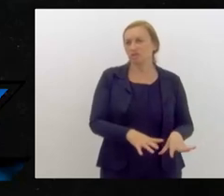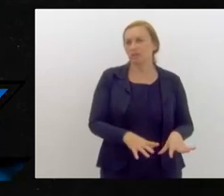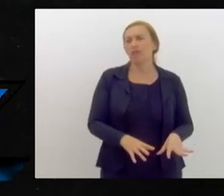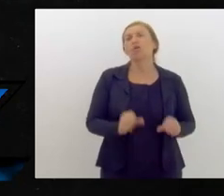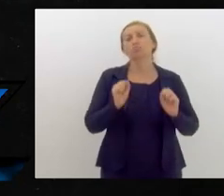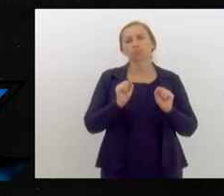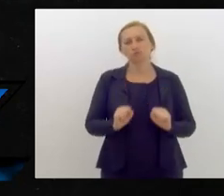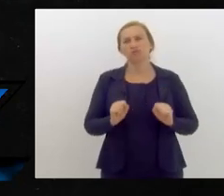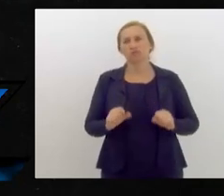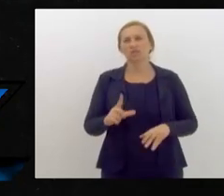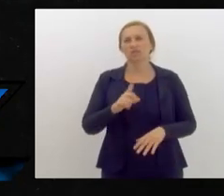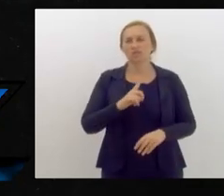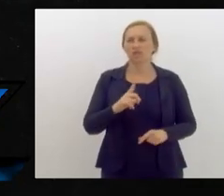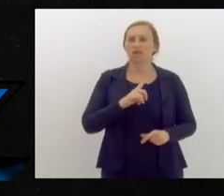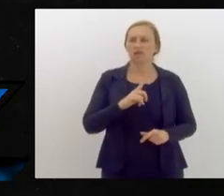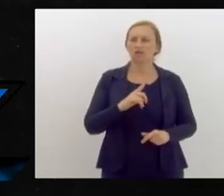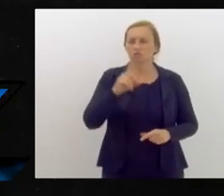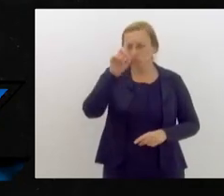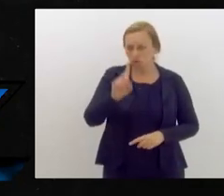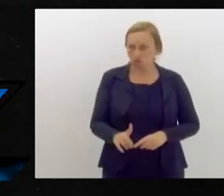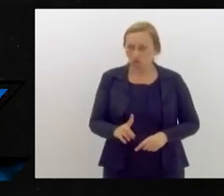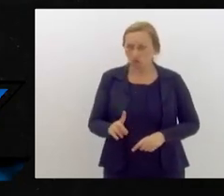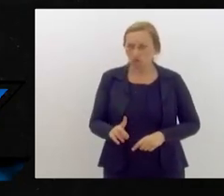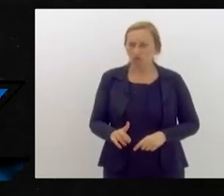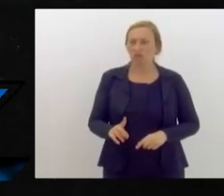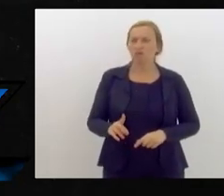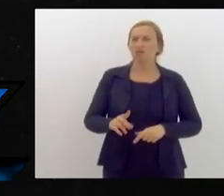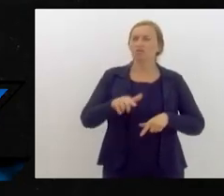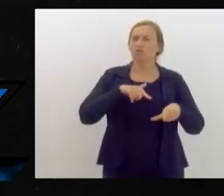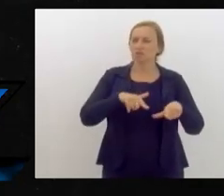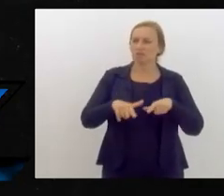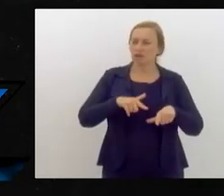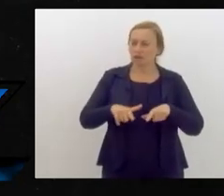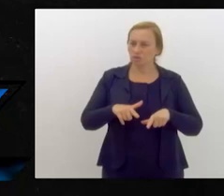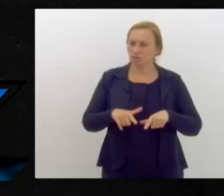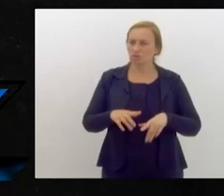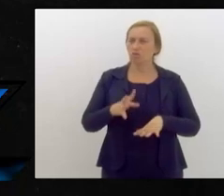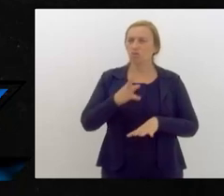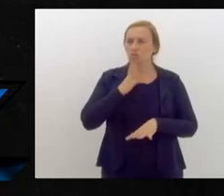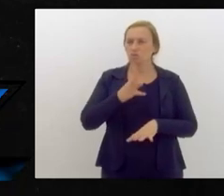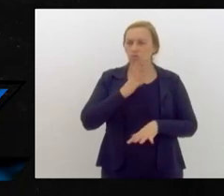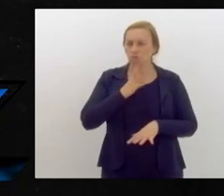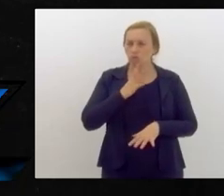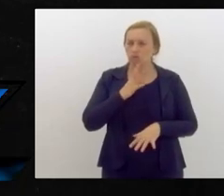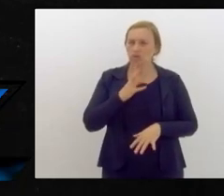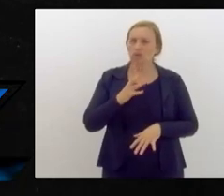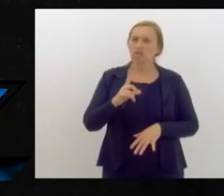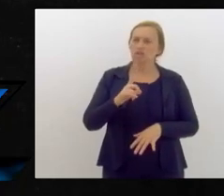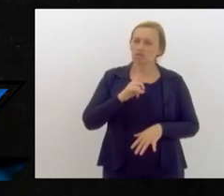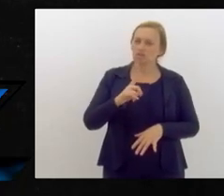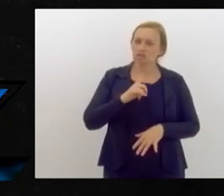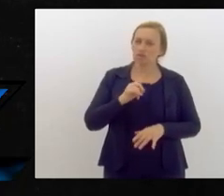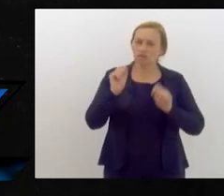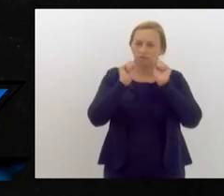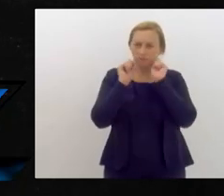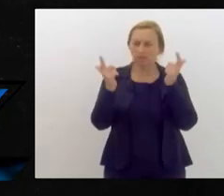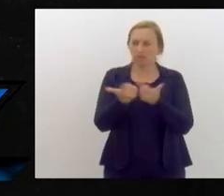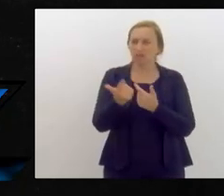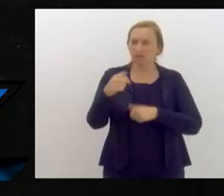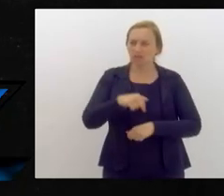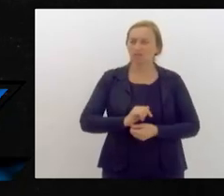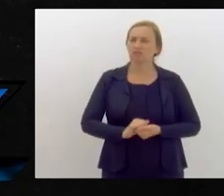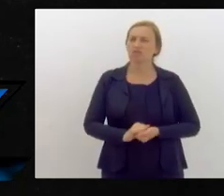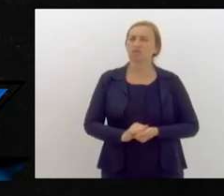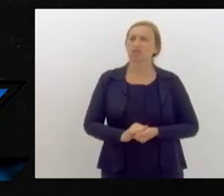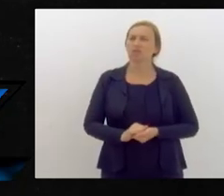pudessem ter o seu direito enquanto trabalhadores reconhecidos tivemos isso por parte da Assembleia Legislativa do